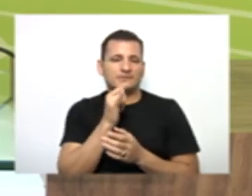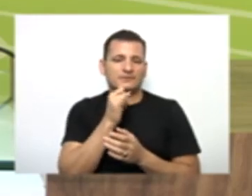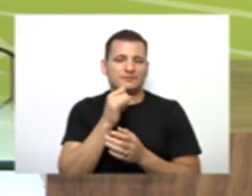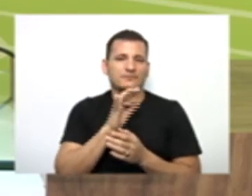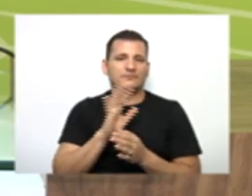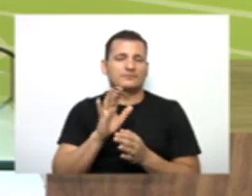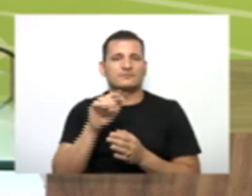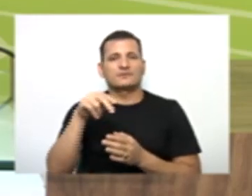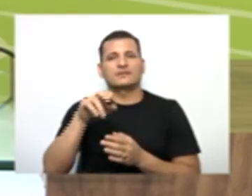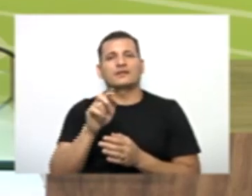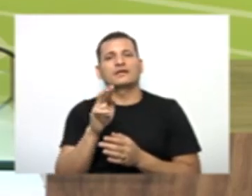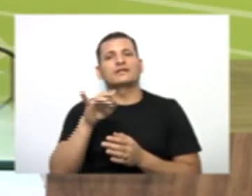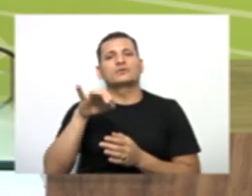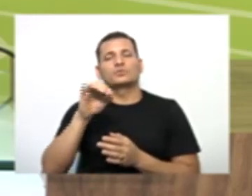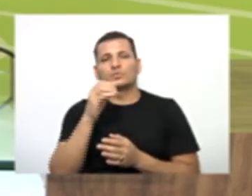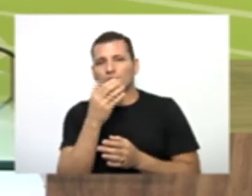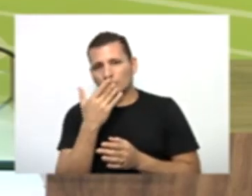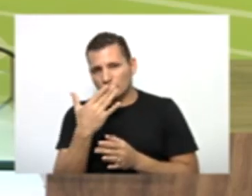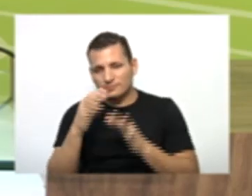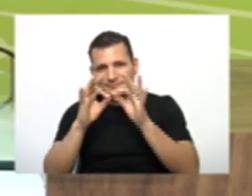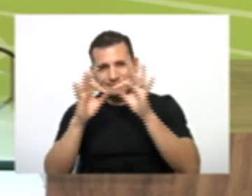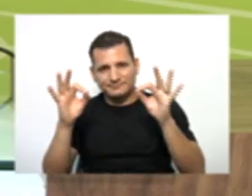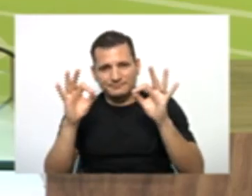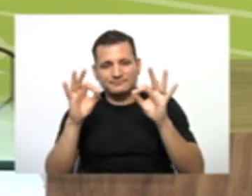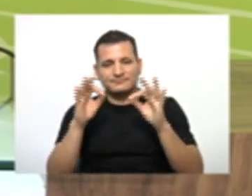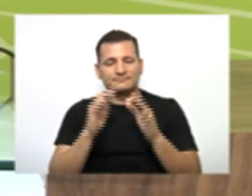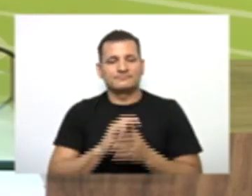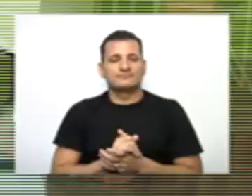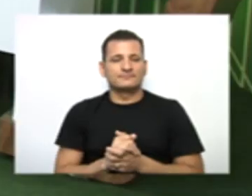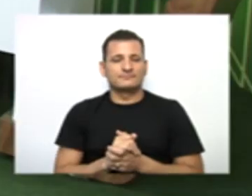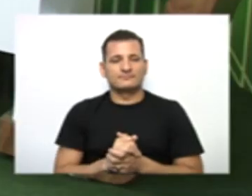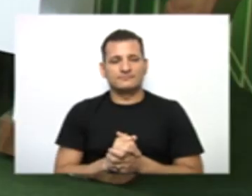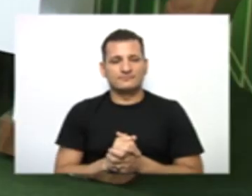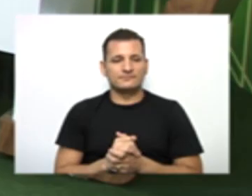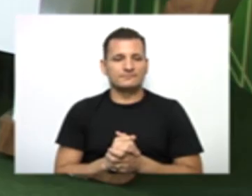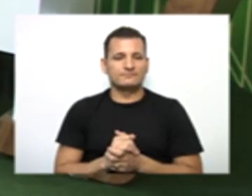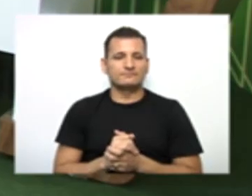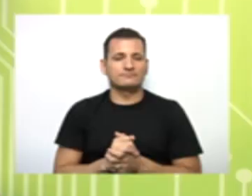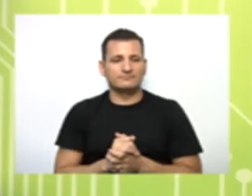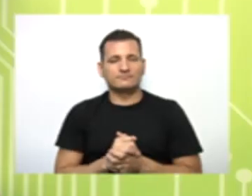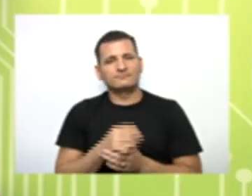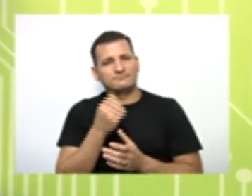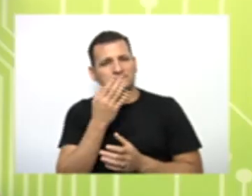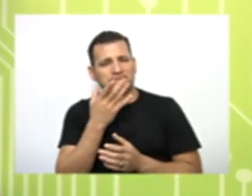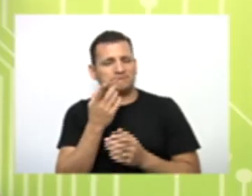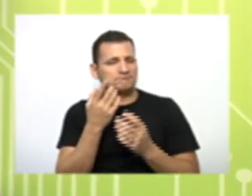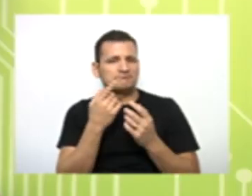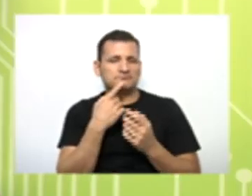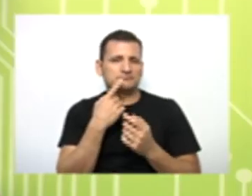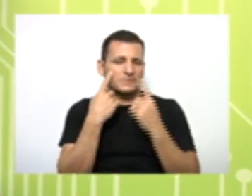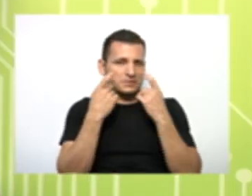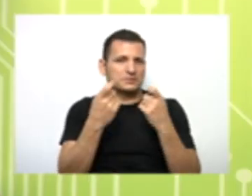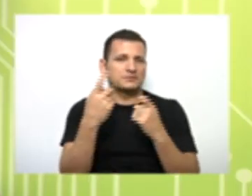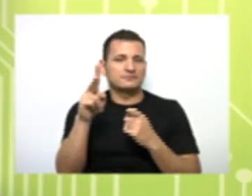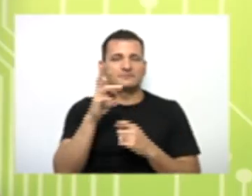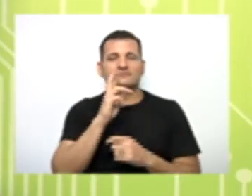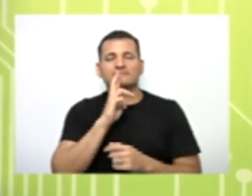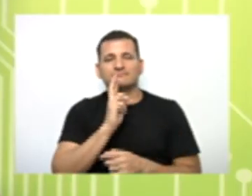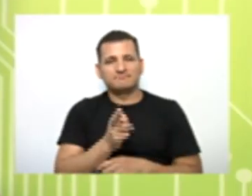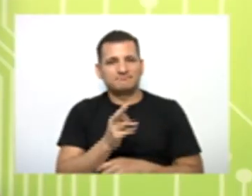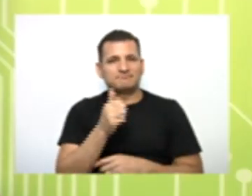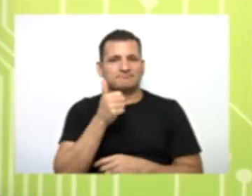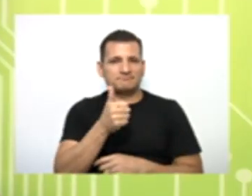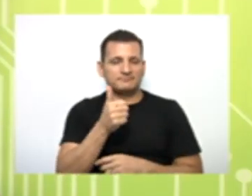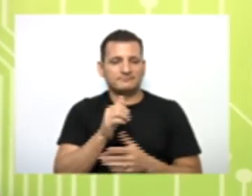em destaque negrito, tá? Foi o que ela quis dizer aqui no chat. E legal, bem interessante sua resposta, viu?